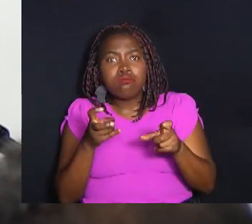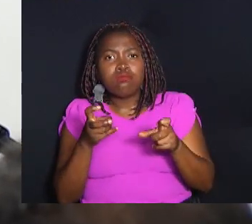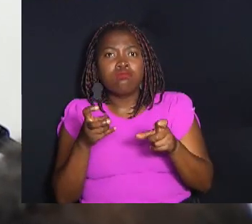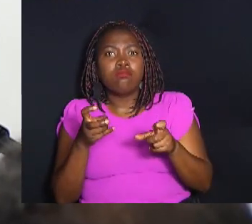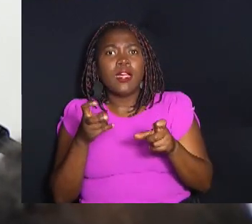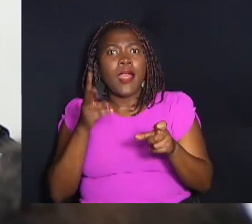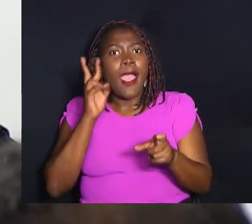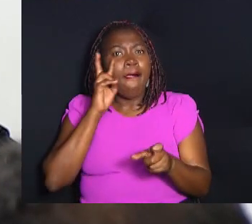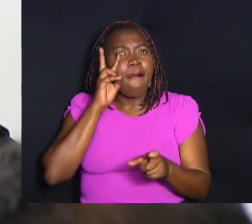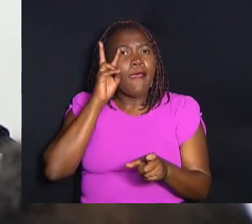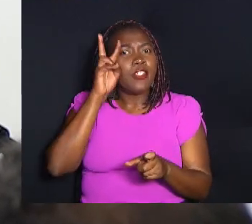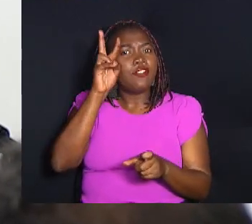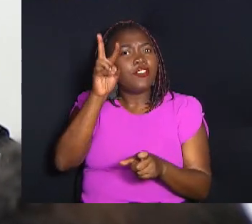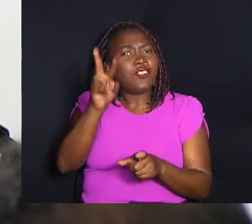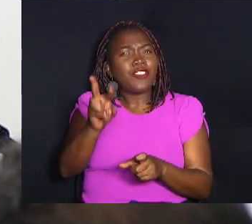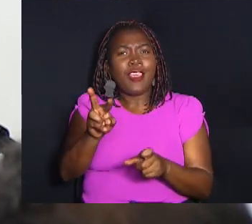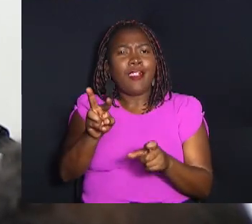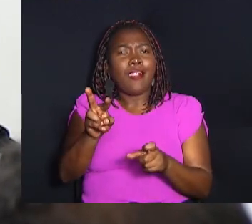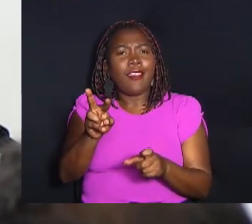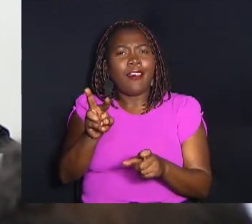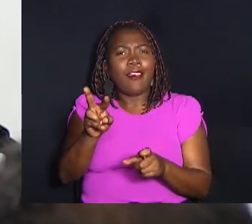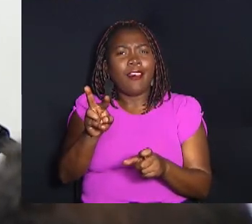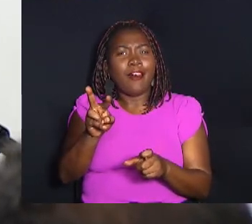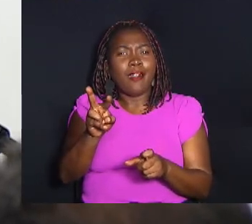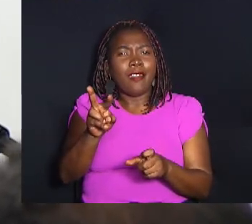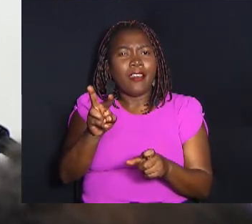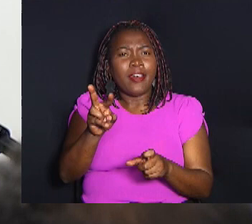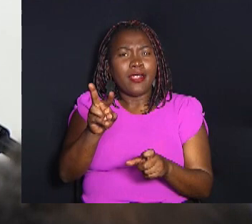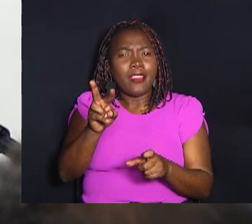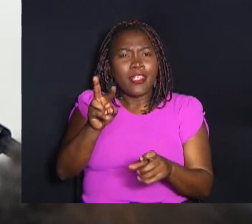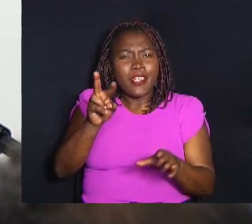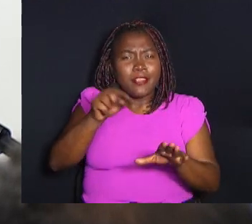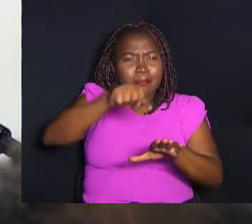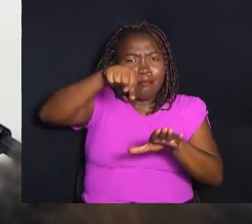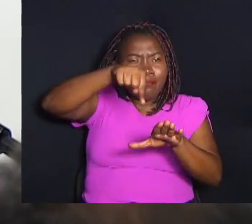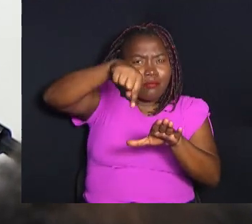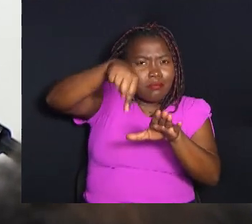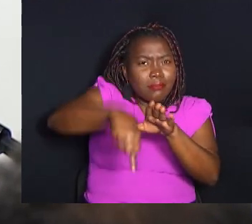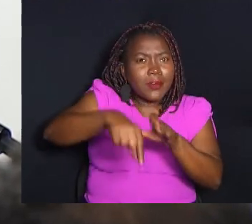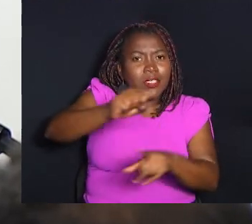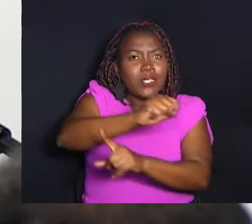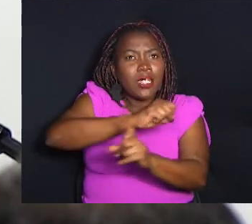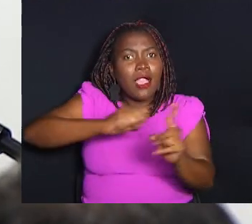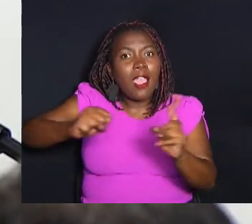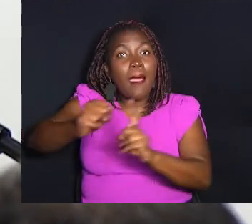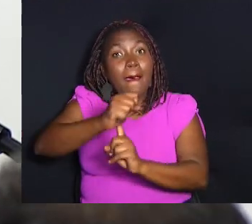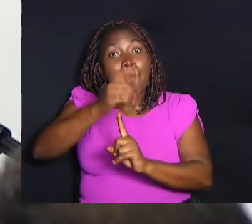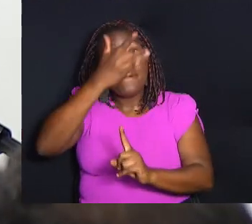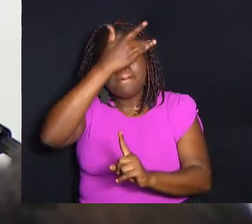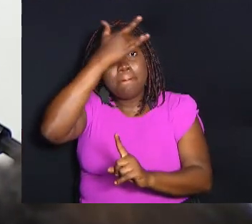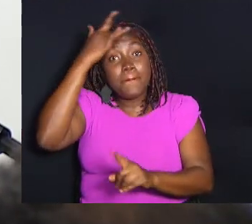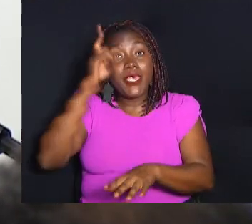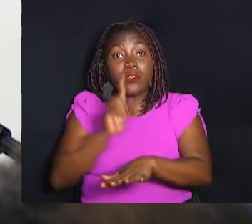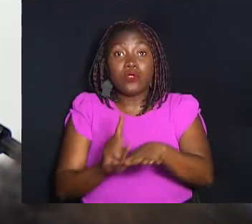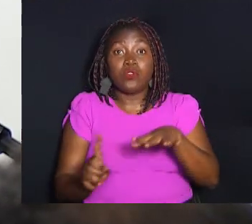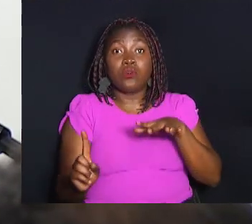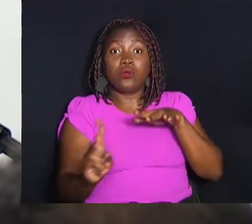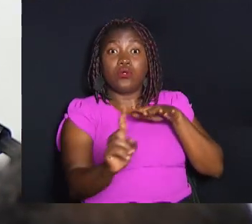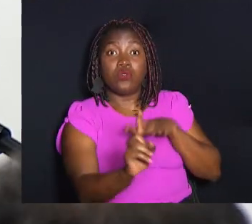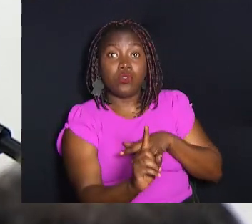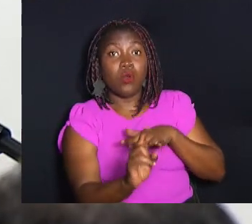captar ou ou enxergar no seio da sociedade no âmago da sociedade pessoas que se